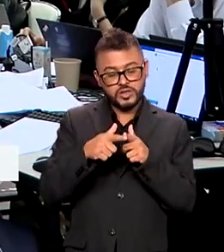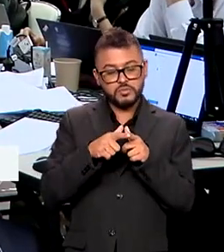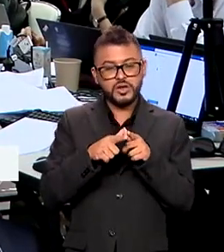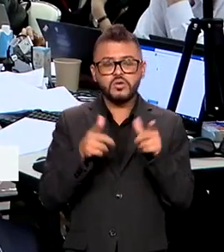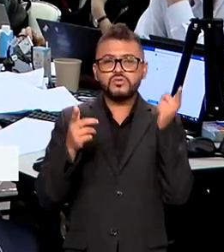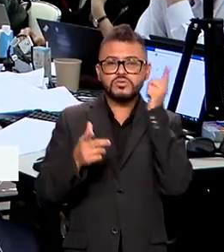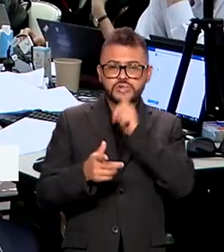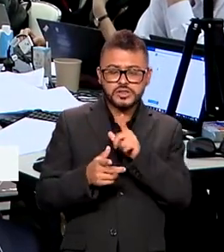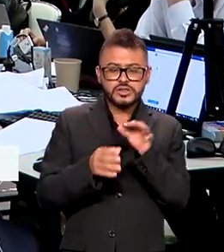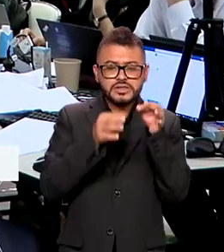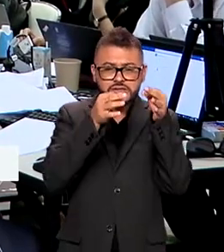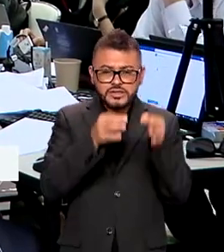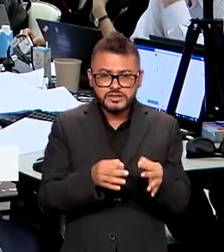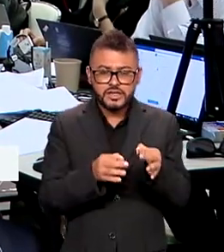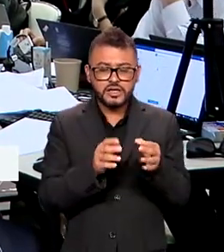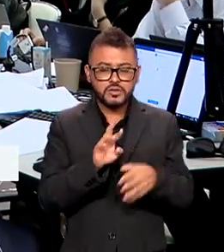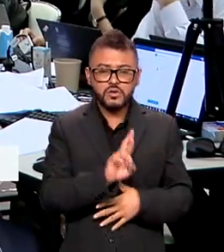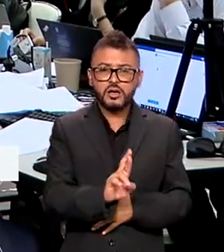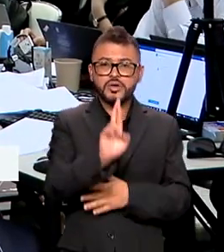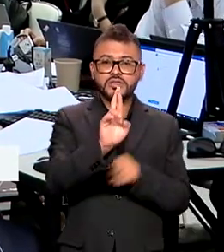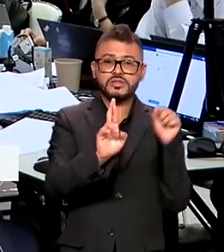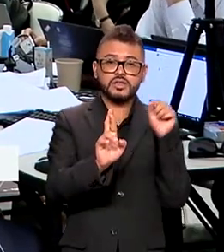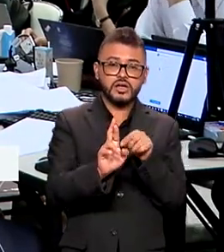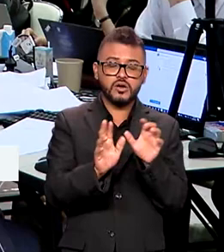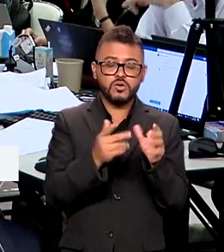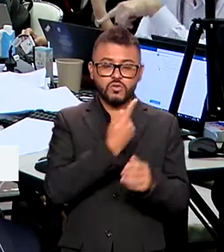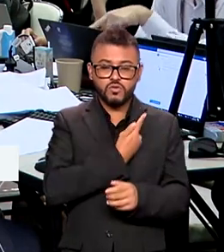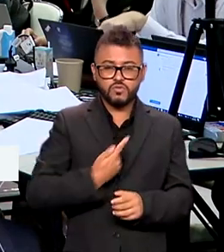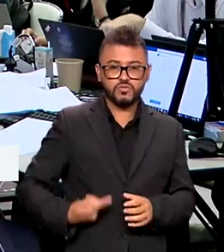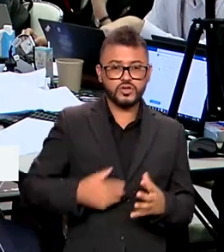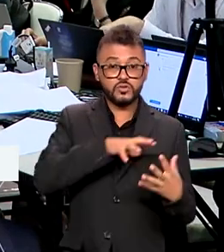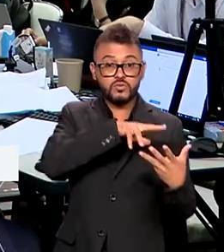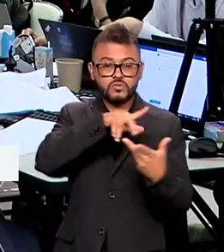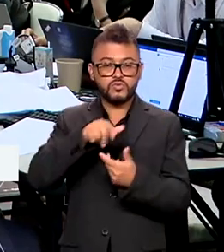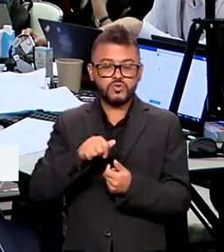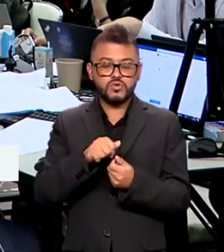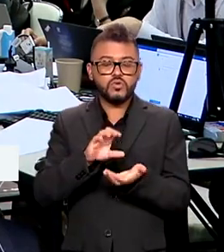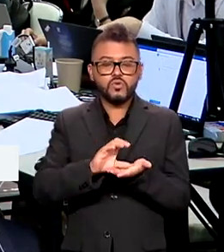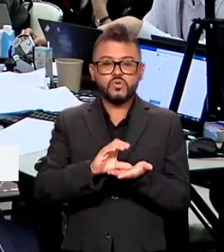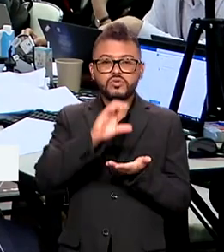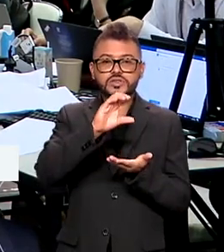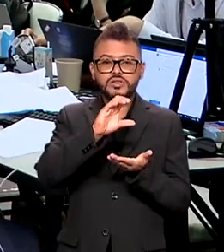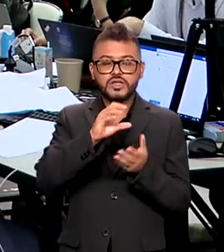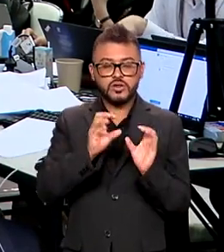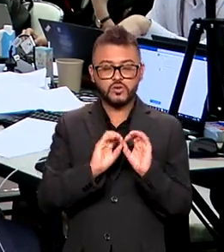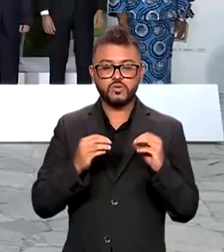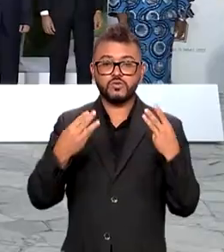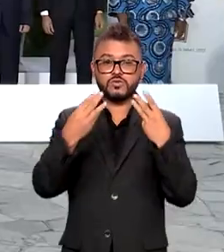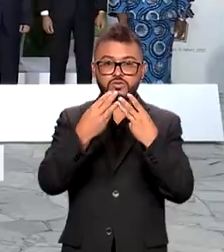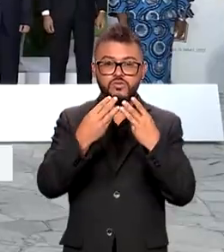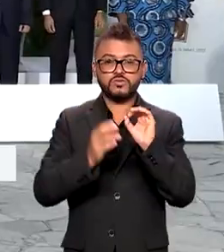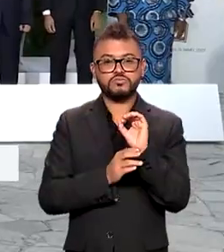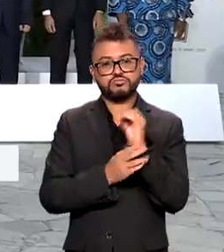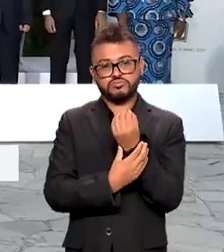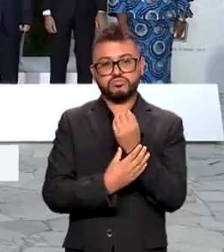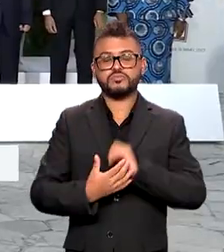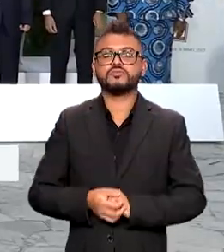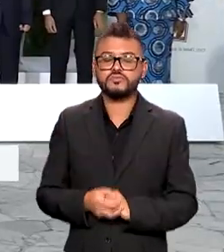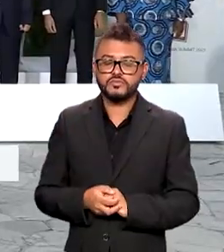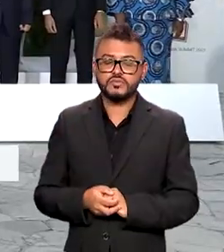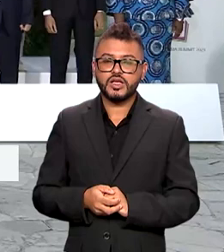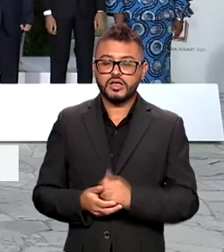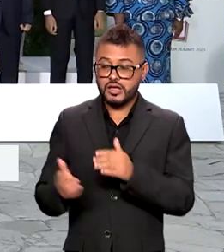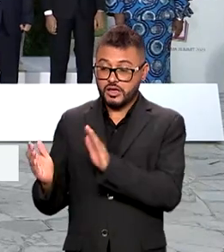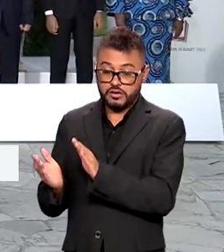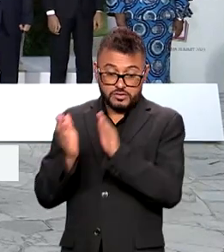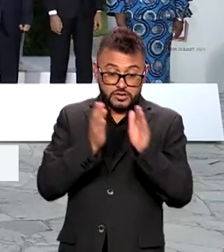estejam adequadamente representados em órgãos de governança global, como o Conselho de Segurança da ONU. Na segunda sessão de